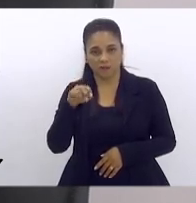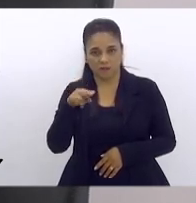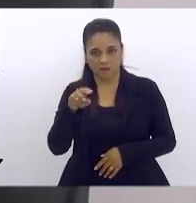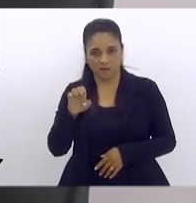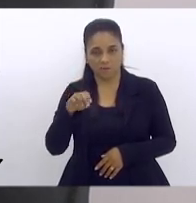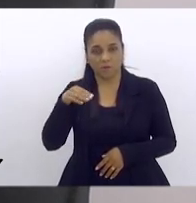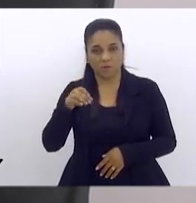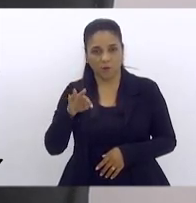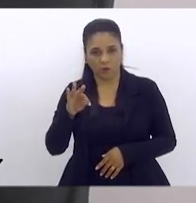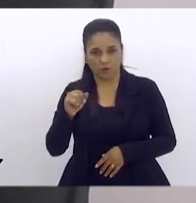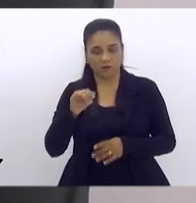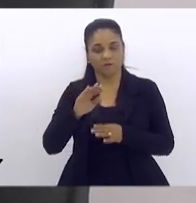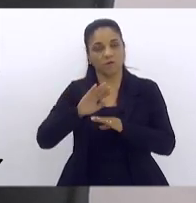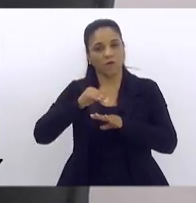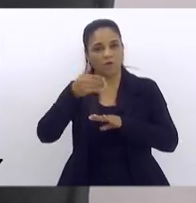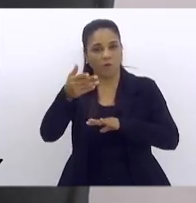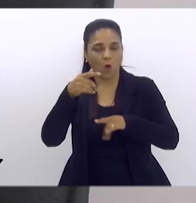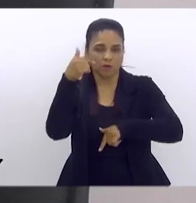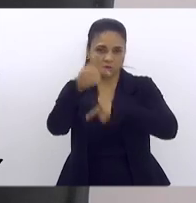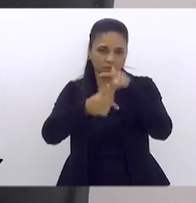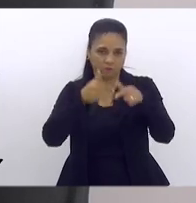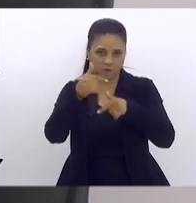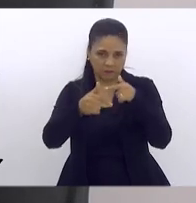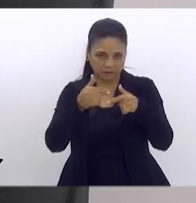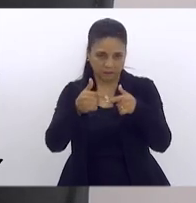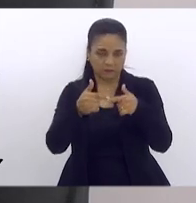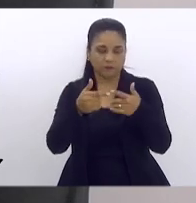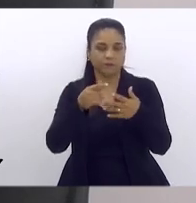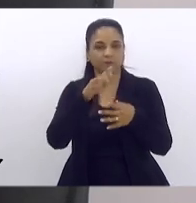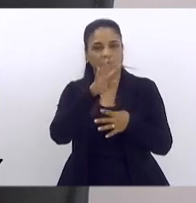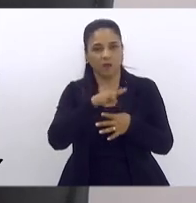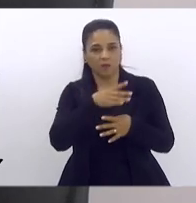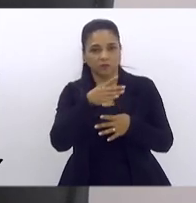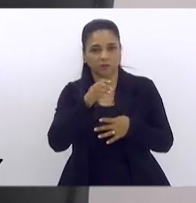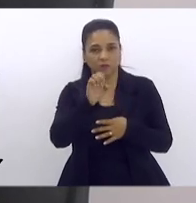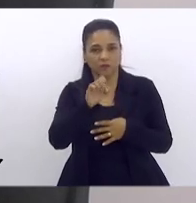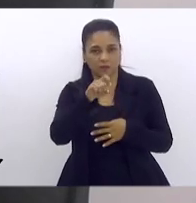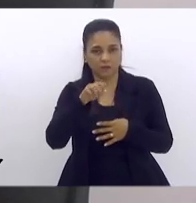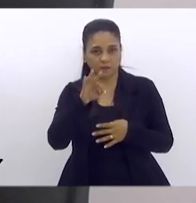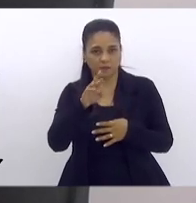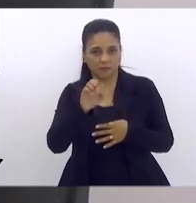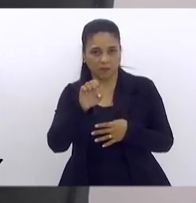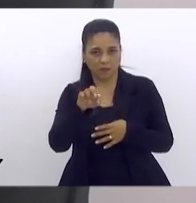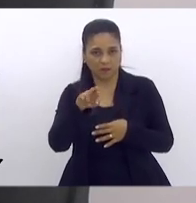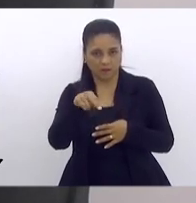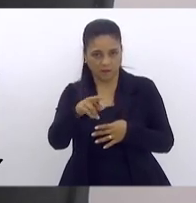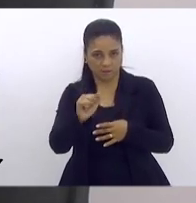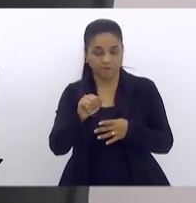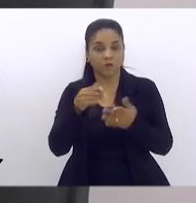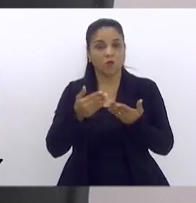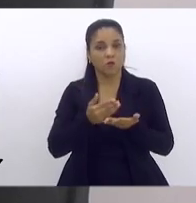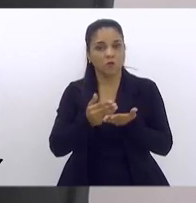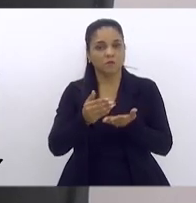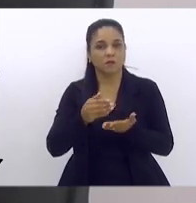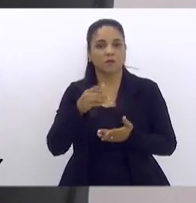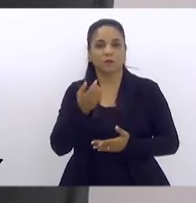nós vamos começar pela Doutora Lívia que já se encontra presente e apenas